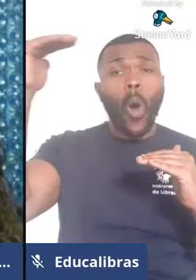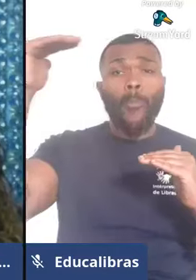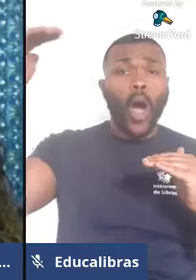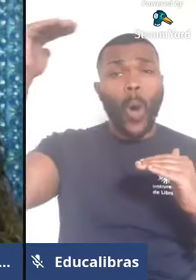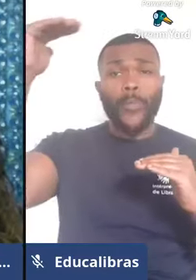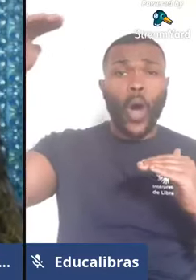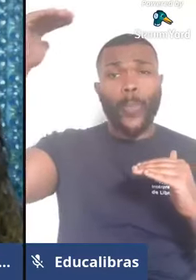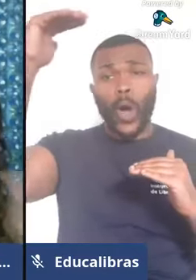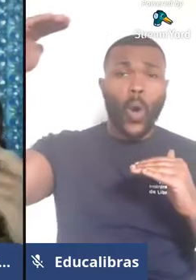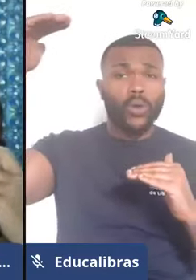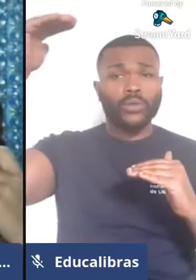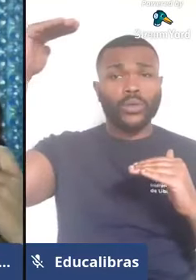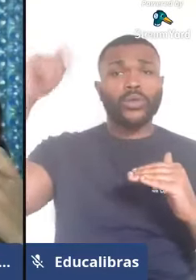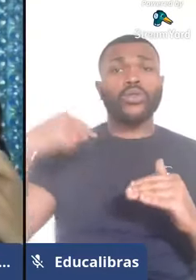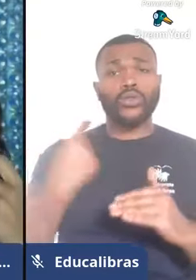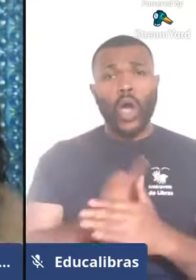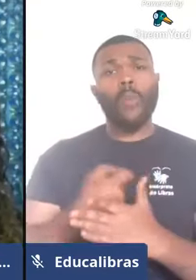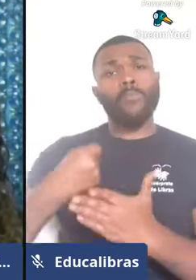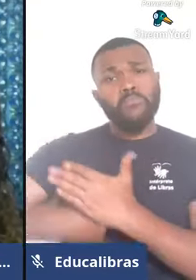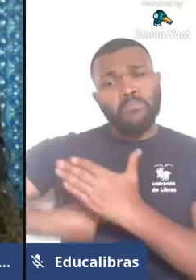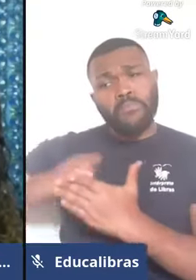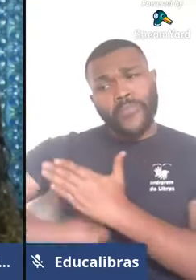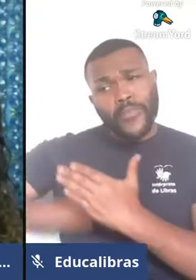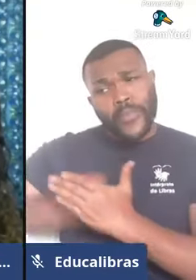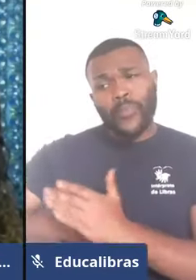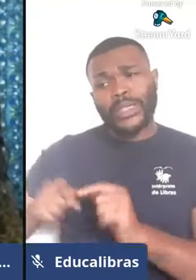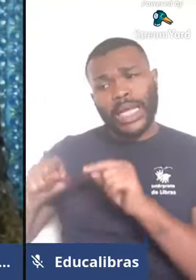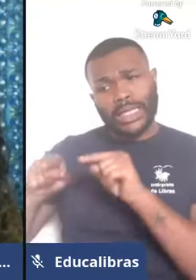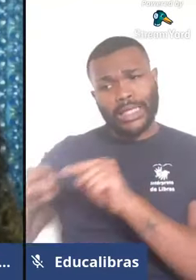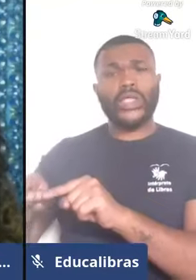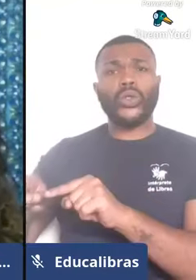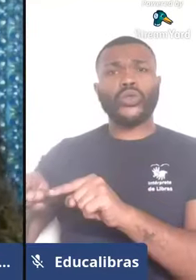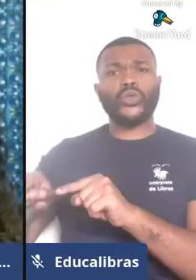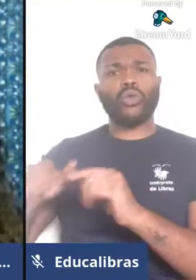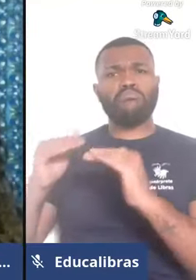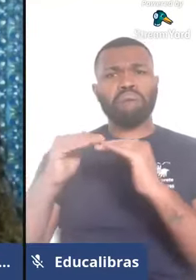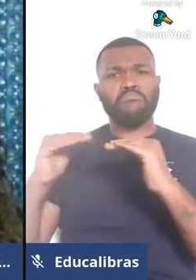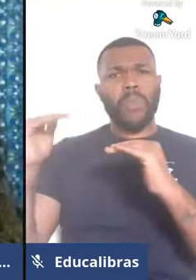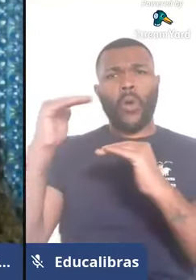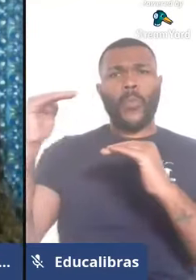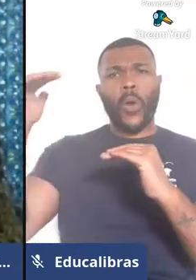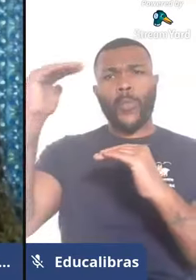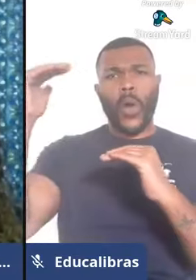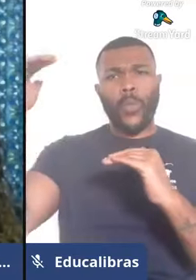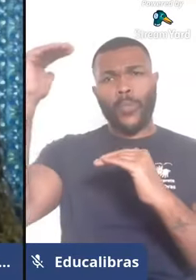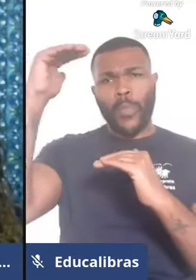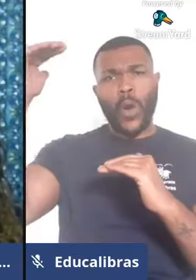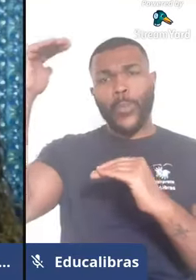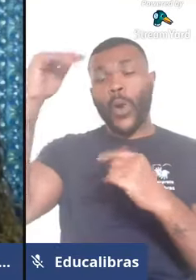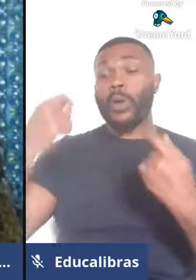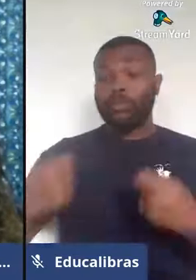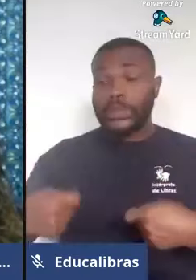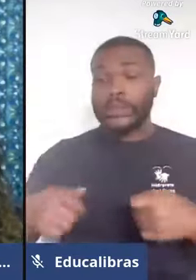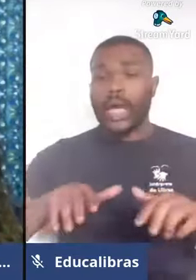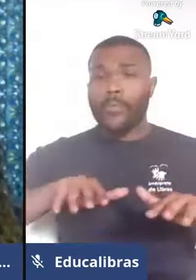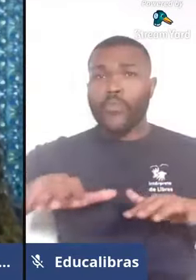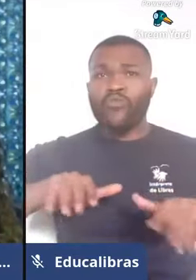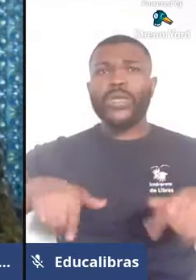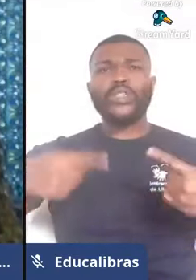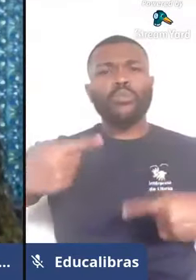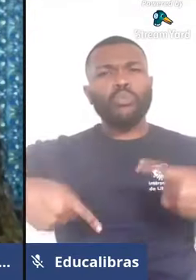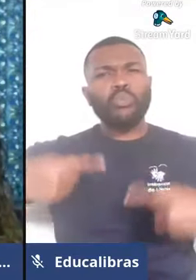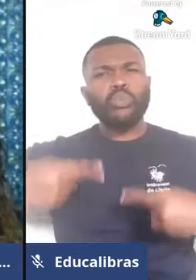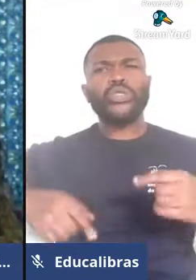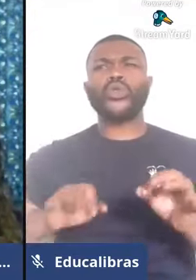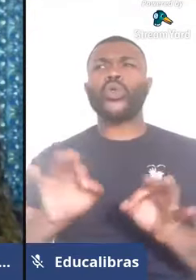para batalhar por essas coisas mais sofisticadas, a gente precisa de um movimento político mais organizado e